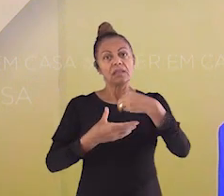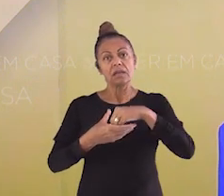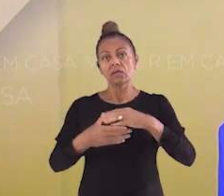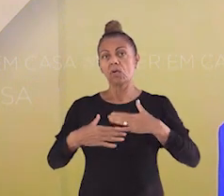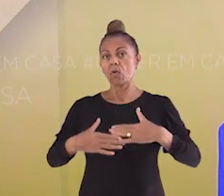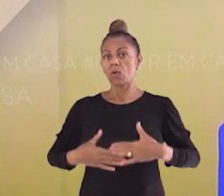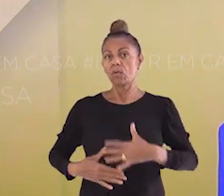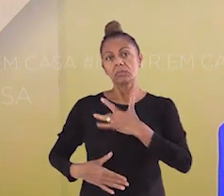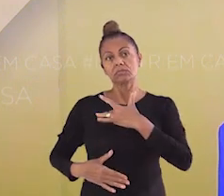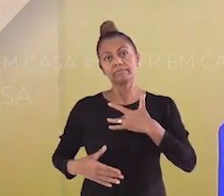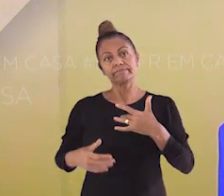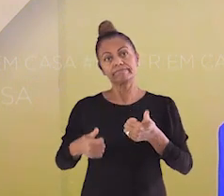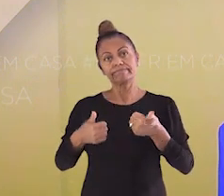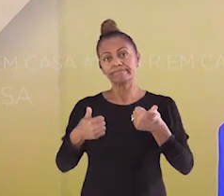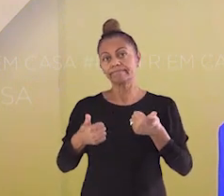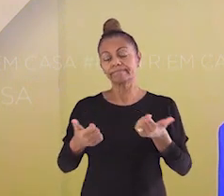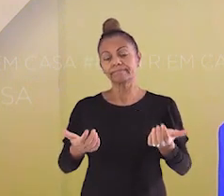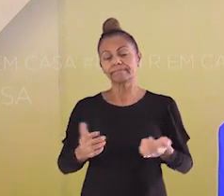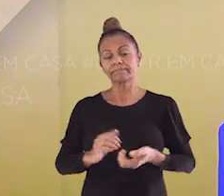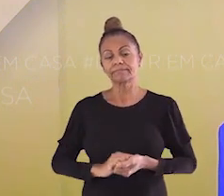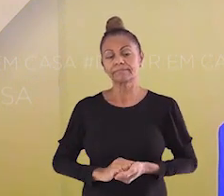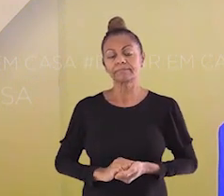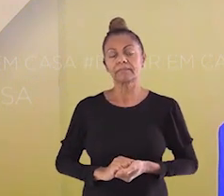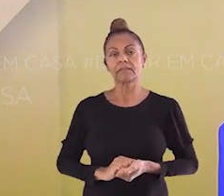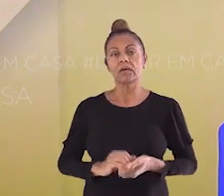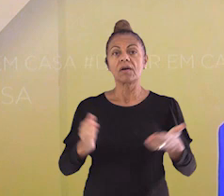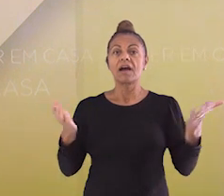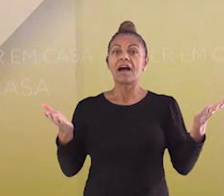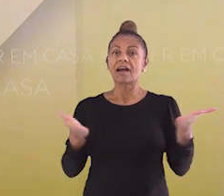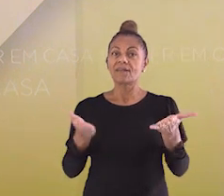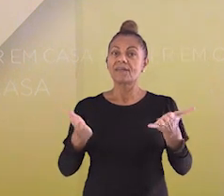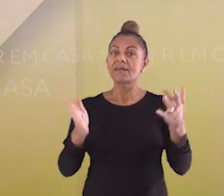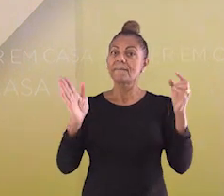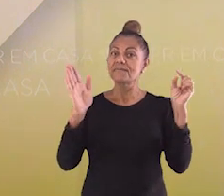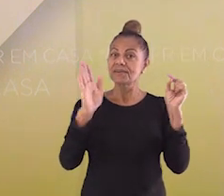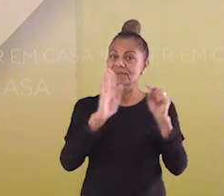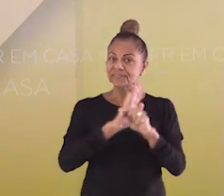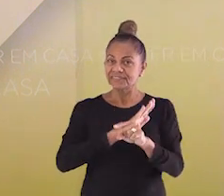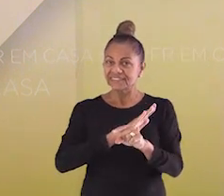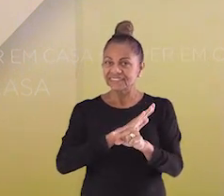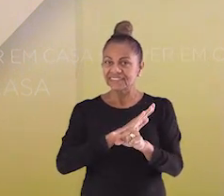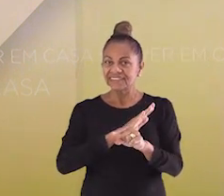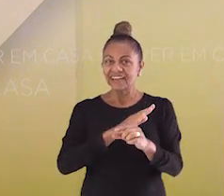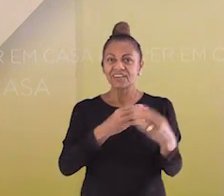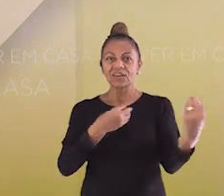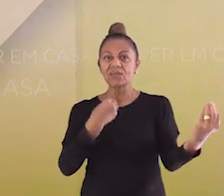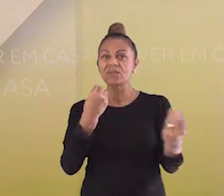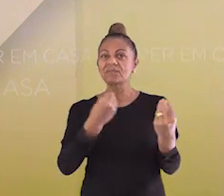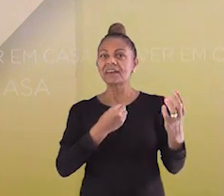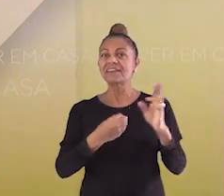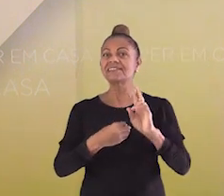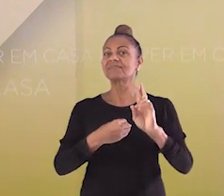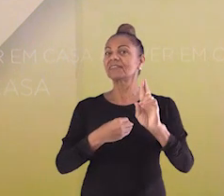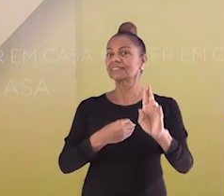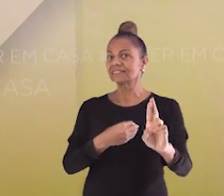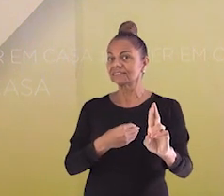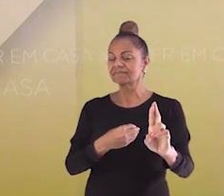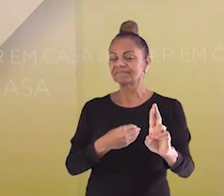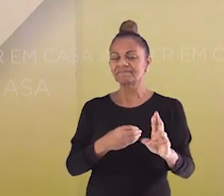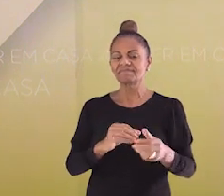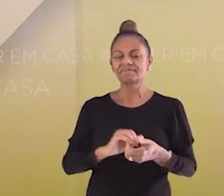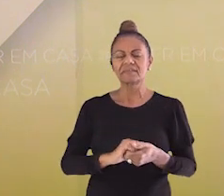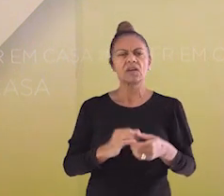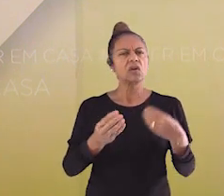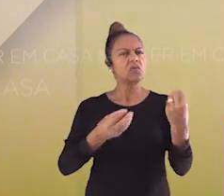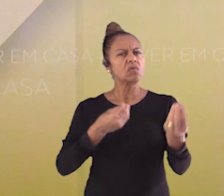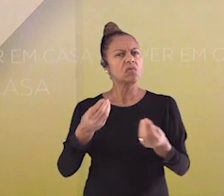E por isso, na dúvida, monte um prato bem colorido. E aí, chegou a hora de a gente corrigir a nossa pergunta do dia.